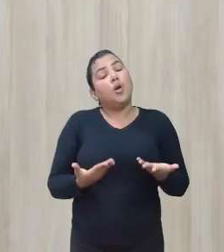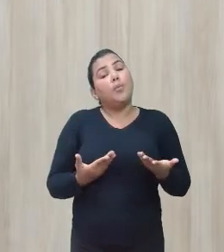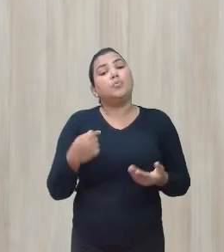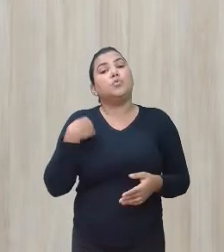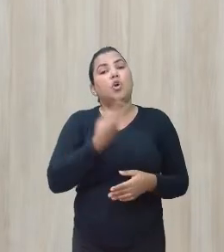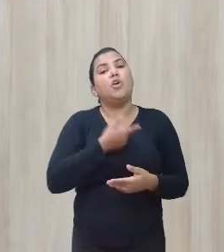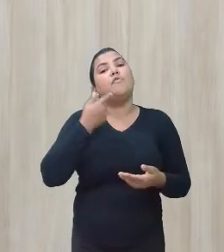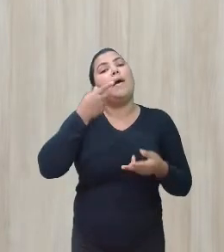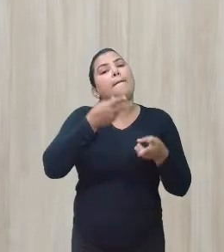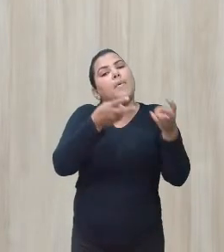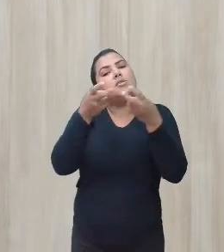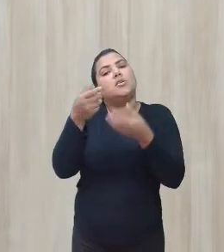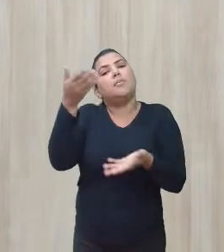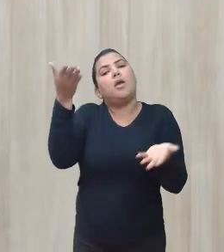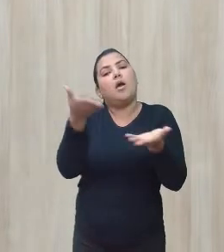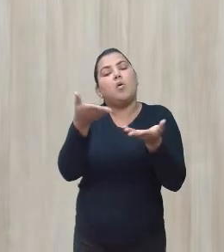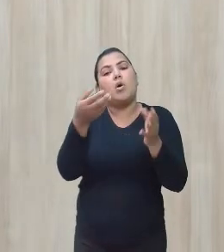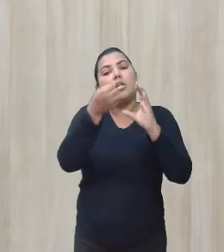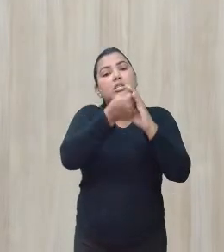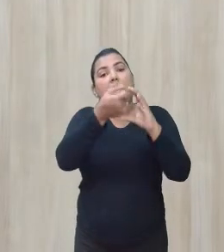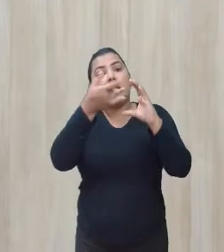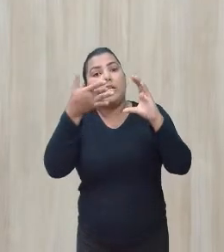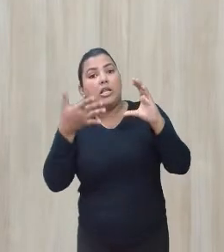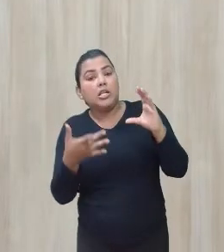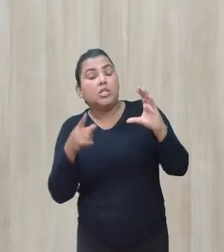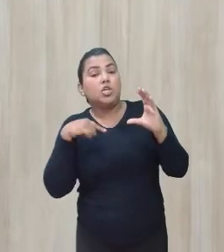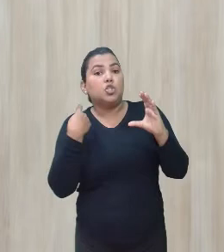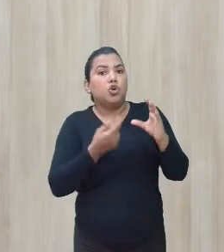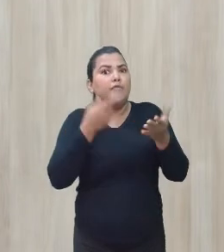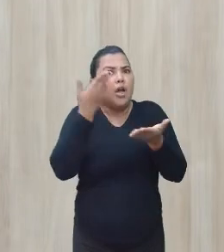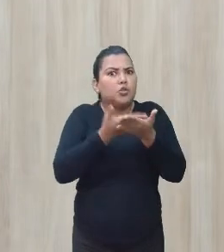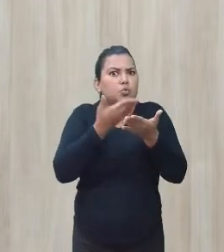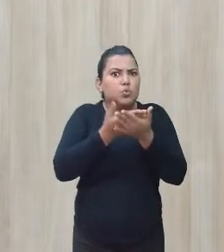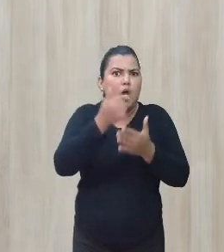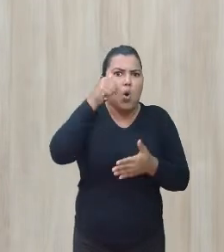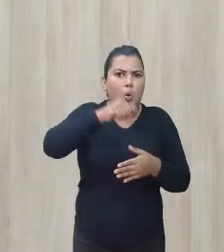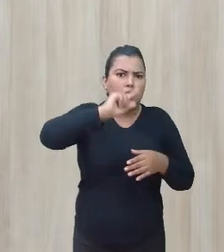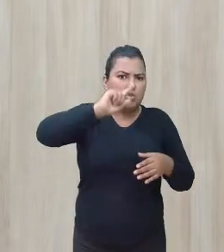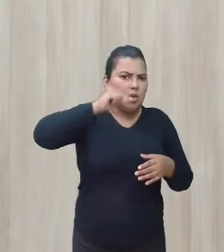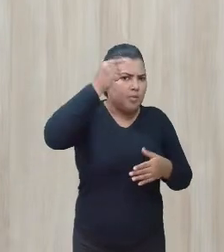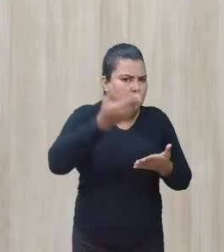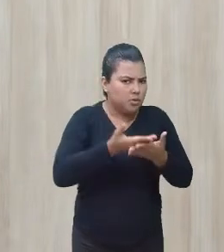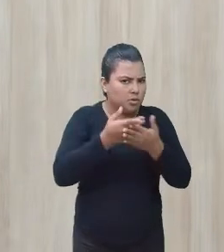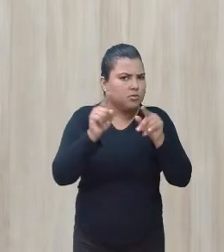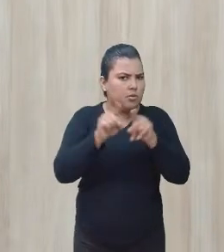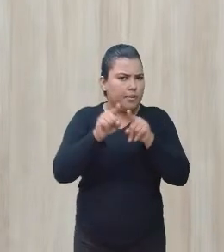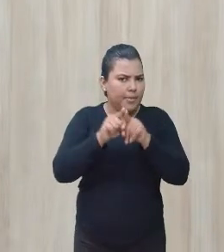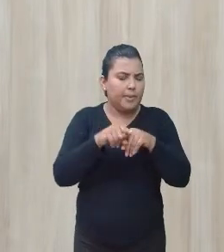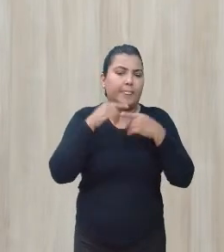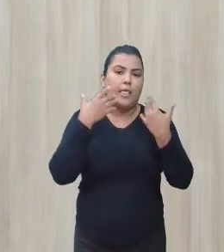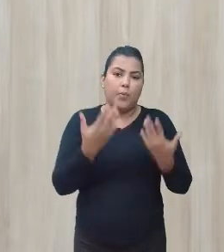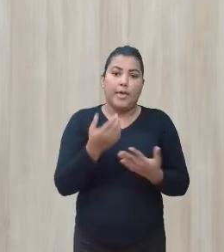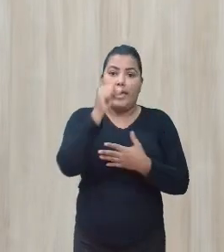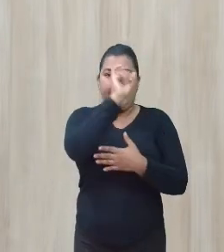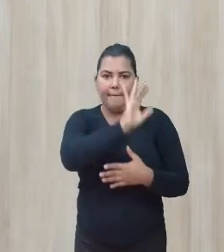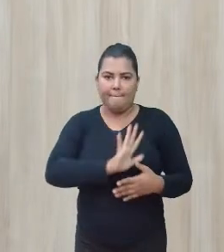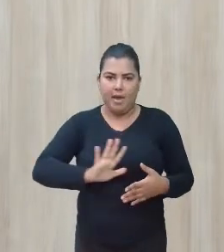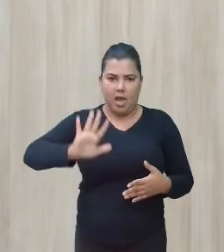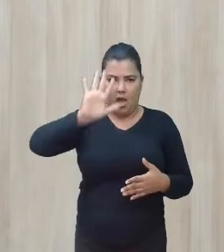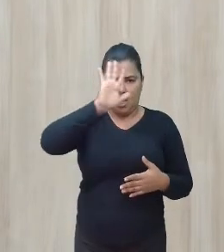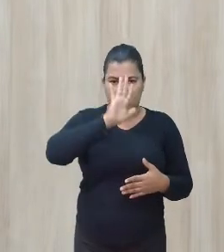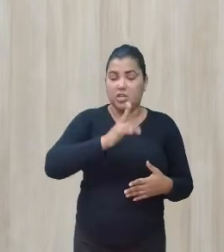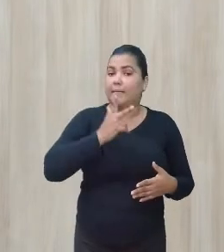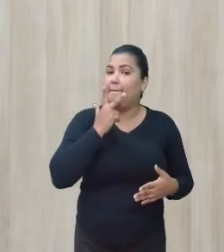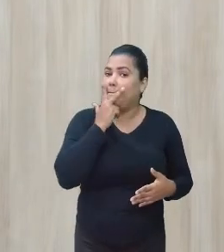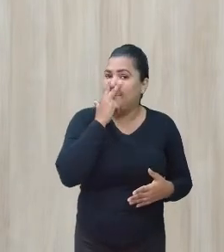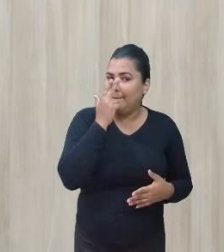ser trabalhadas na aula de hoje e na próxima, elas compõem o que a gente chama de figuras semelhantes, certo? Chamar a